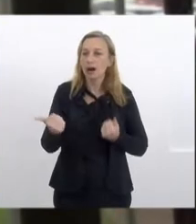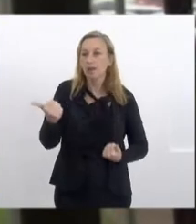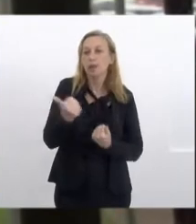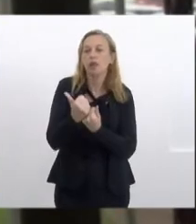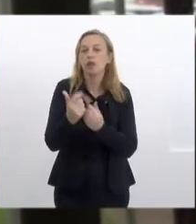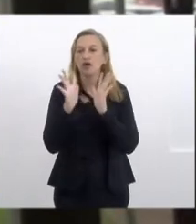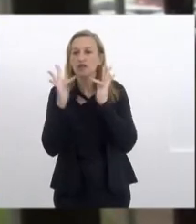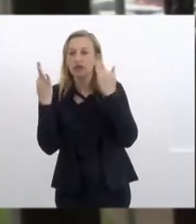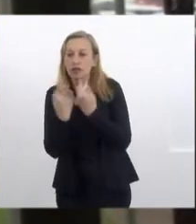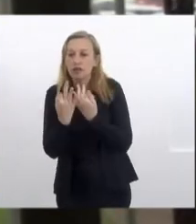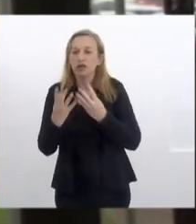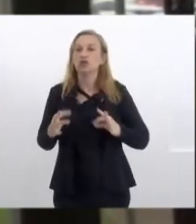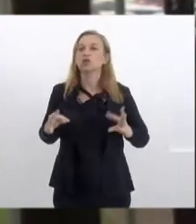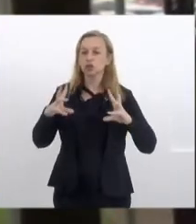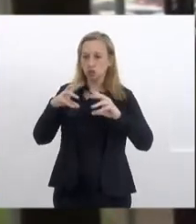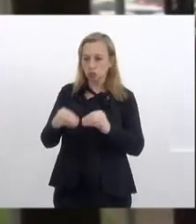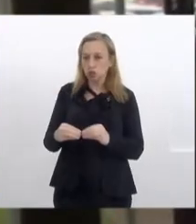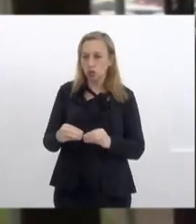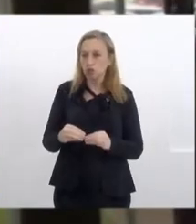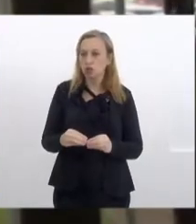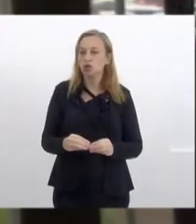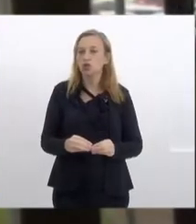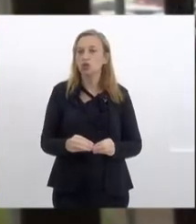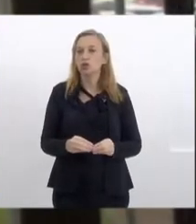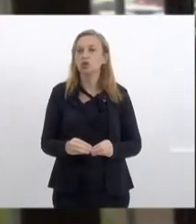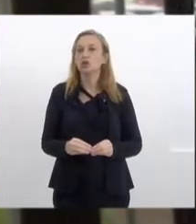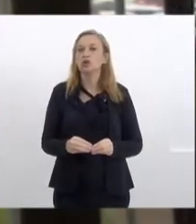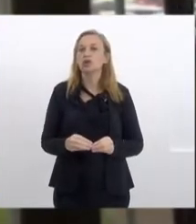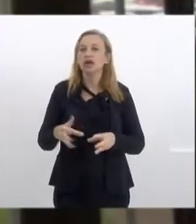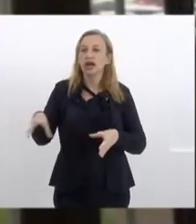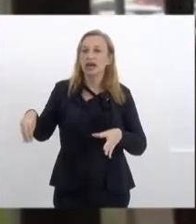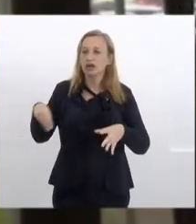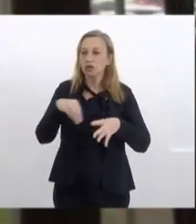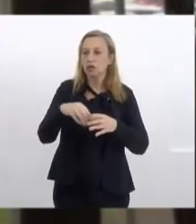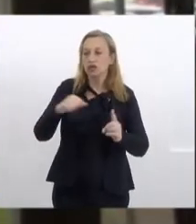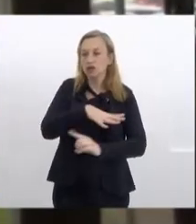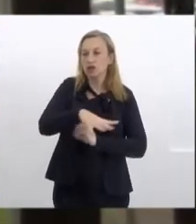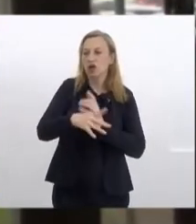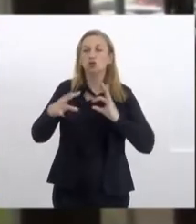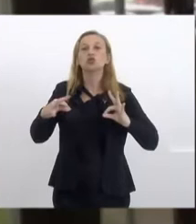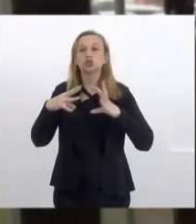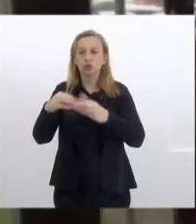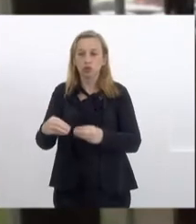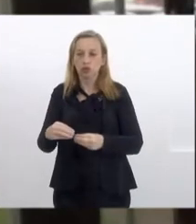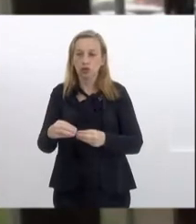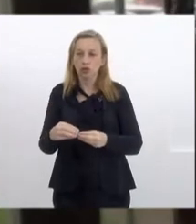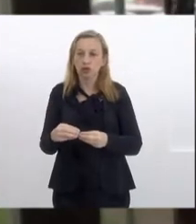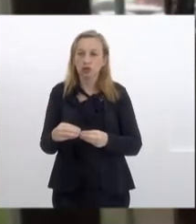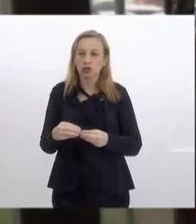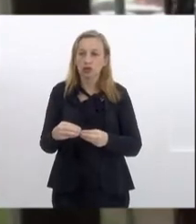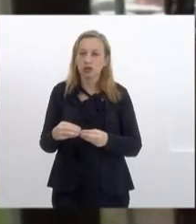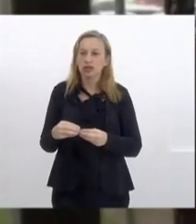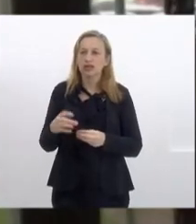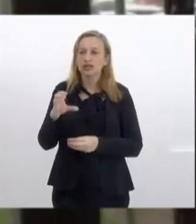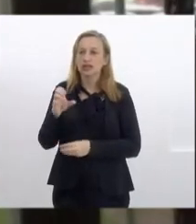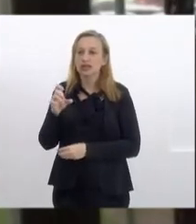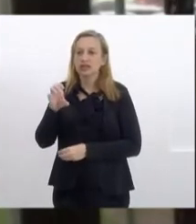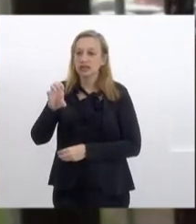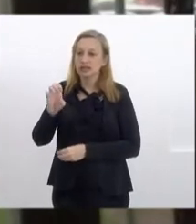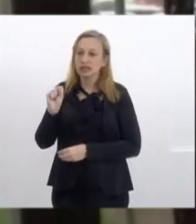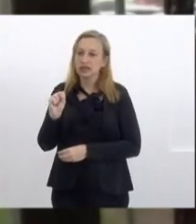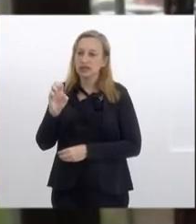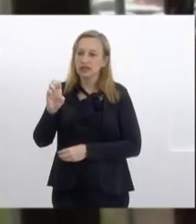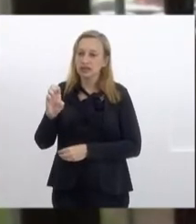o tratamento, como eu já disse, a reinserção social, toda essa parte veio para Senapred, né,